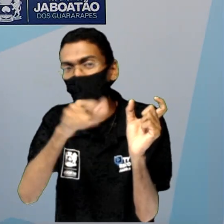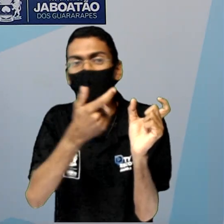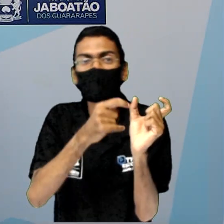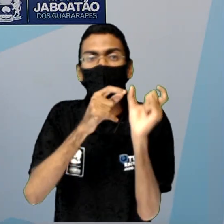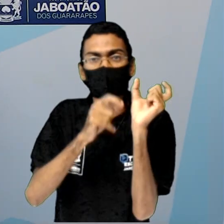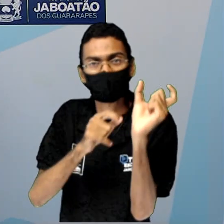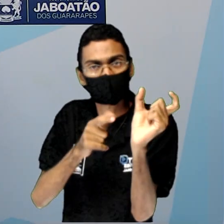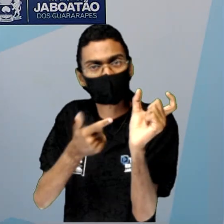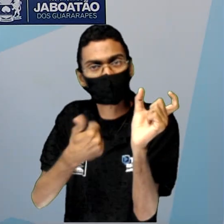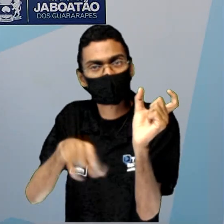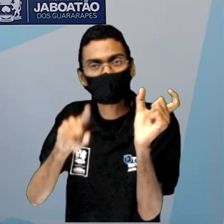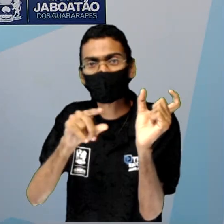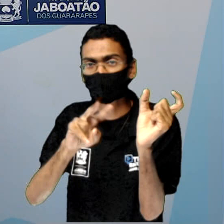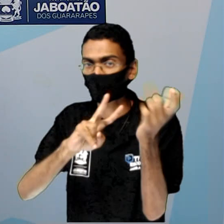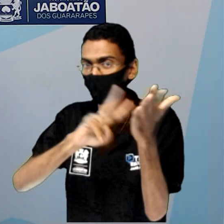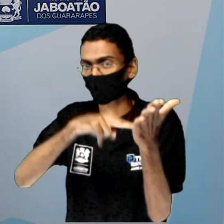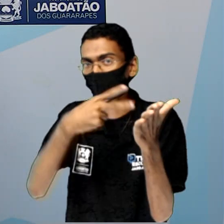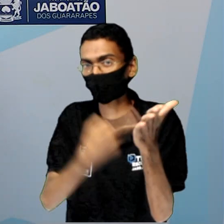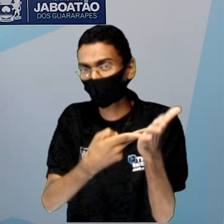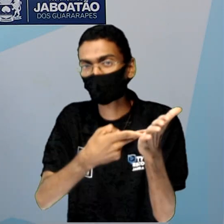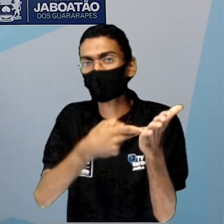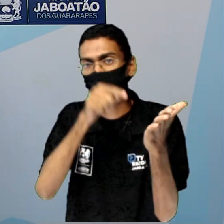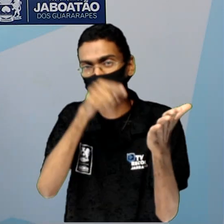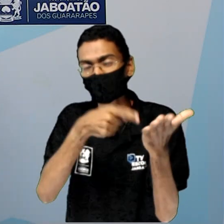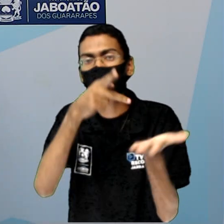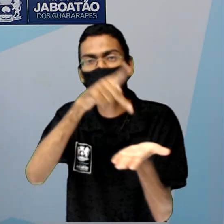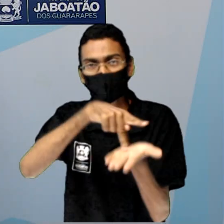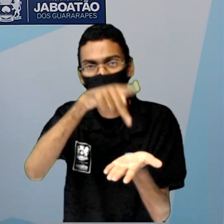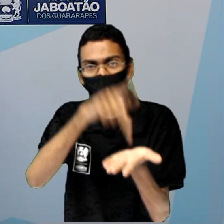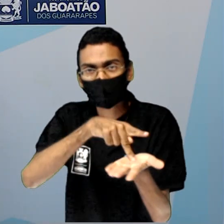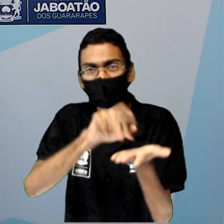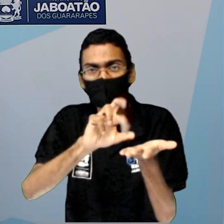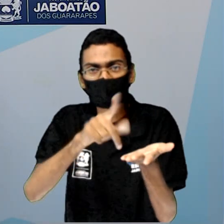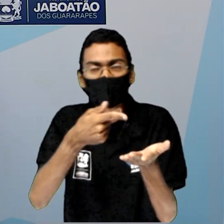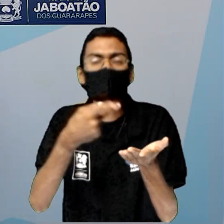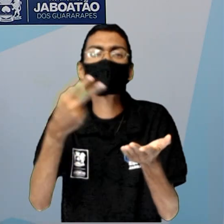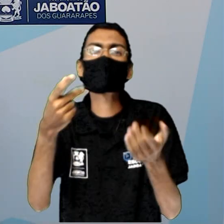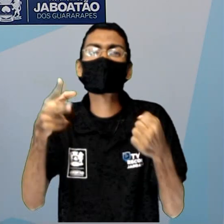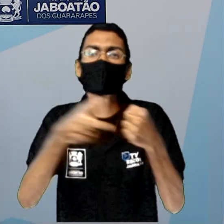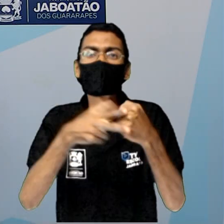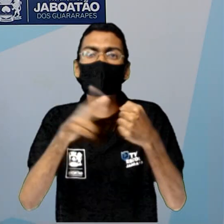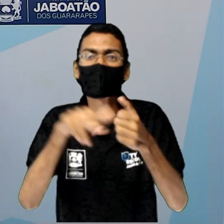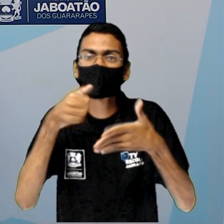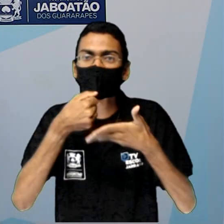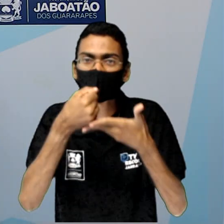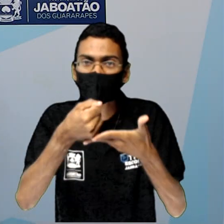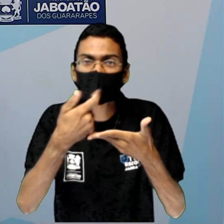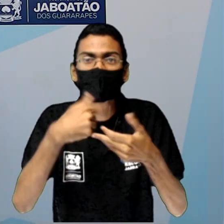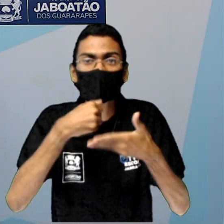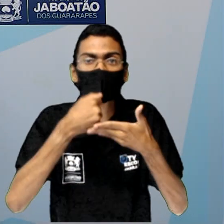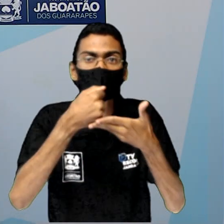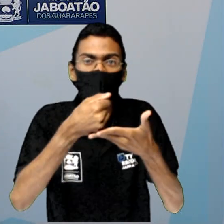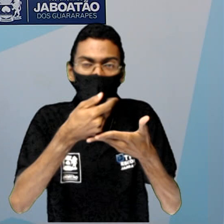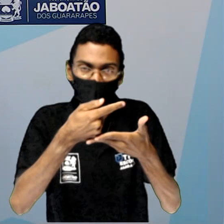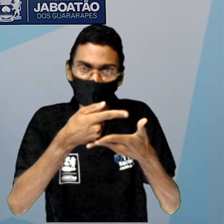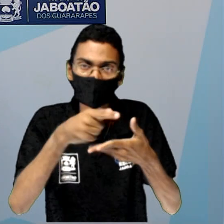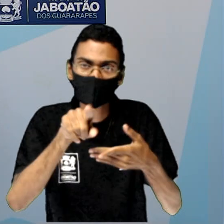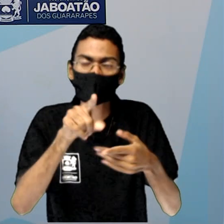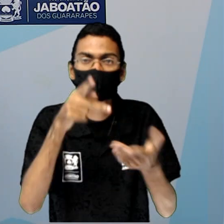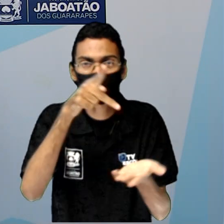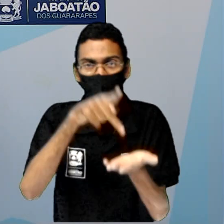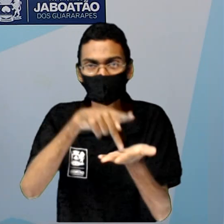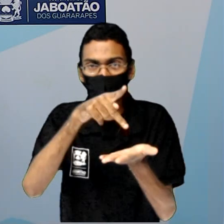neste caso, certo? Aqui ele é um verbo auxiliar. Se ele é auxiliar, ele está auxiliando. Ele